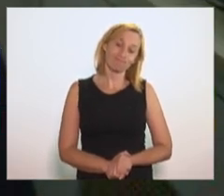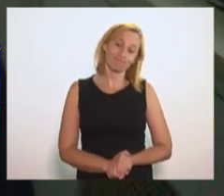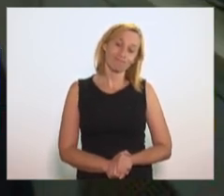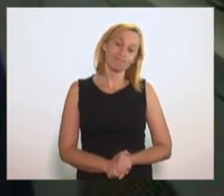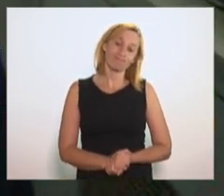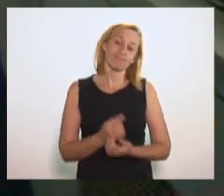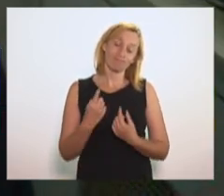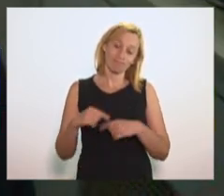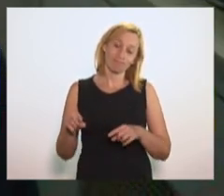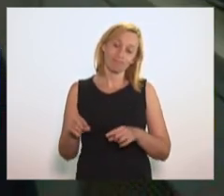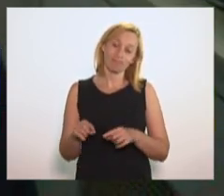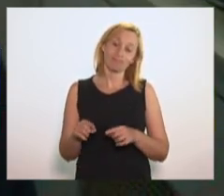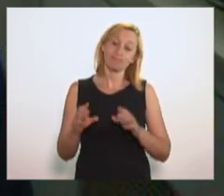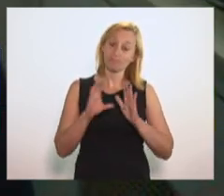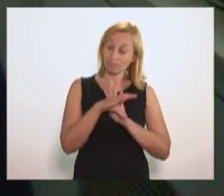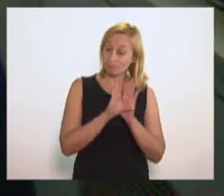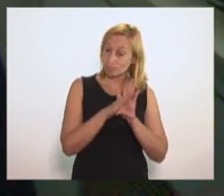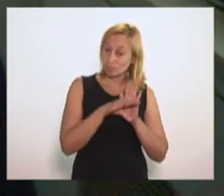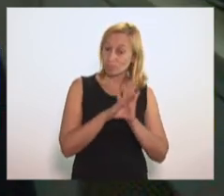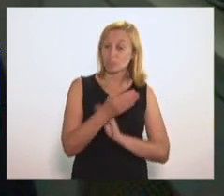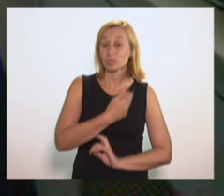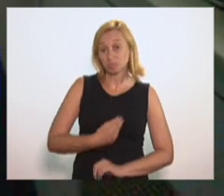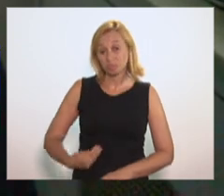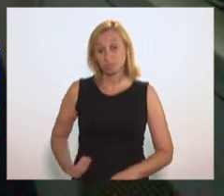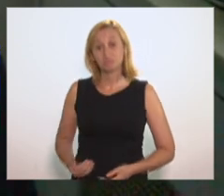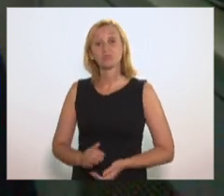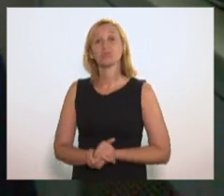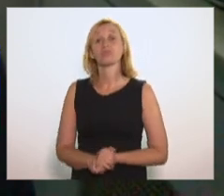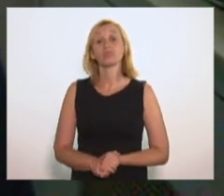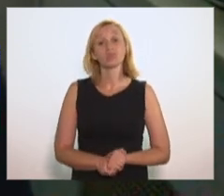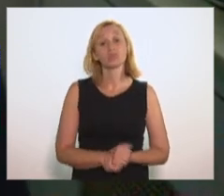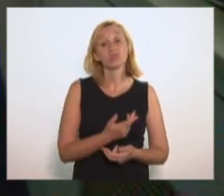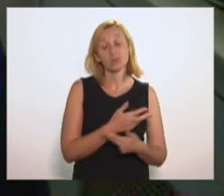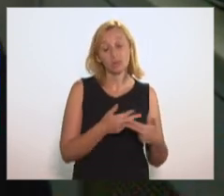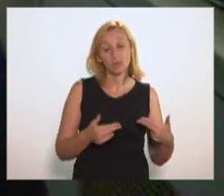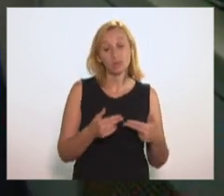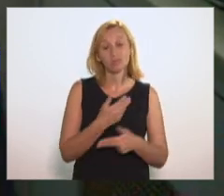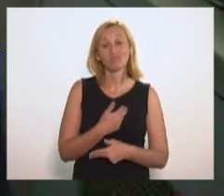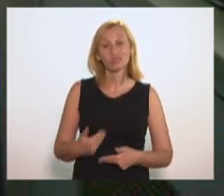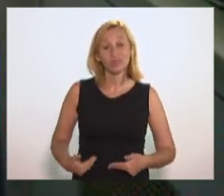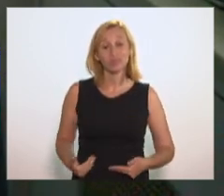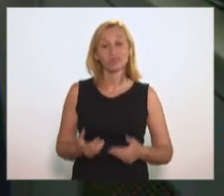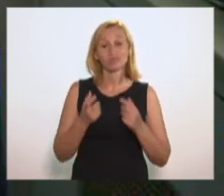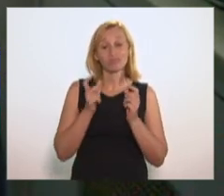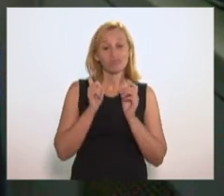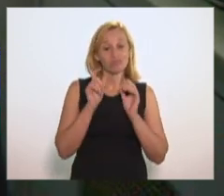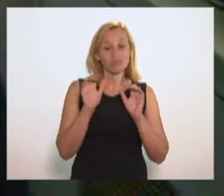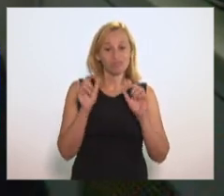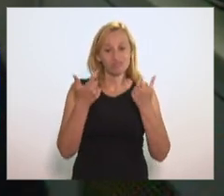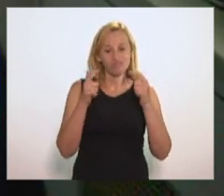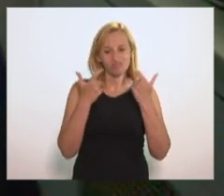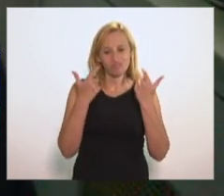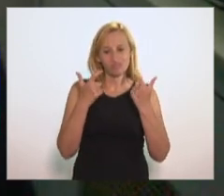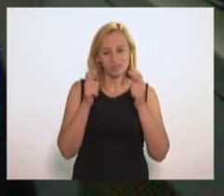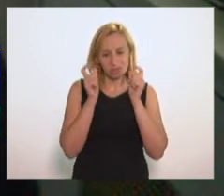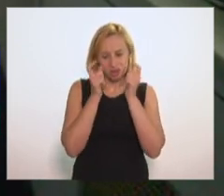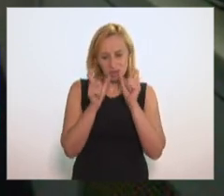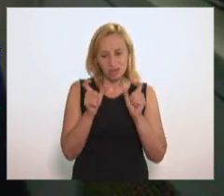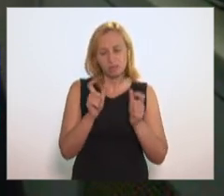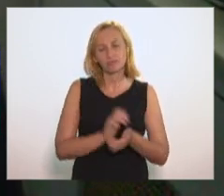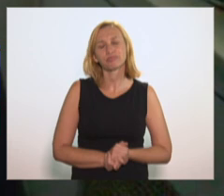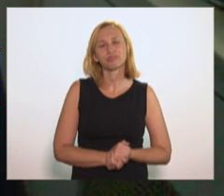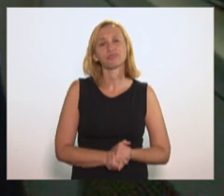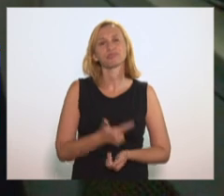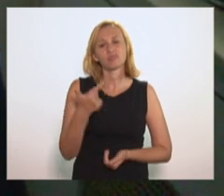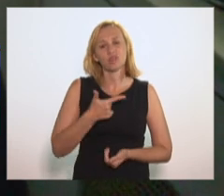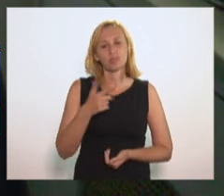república de res pública de coisa pública iria chamar atenção para esse ponto segundo para